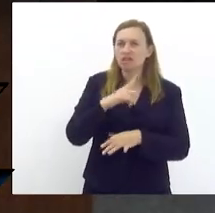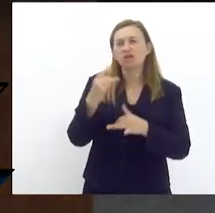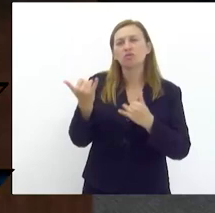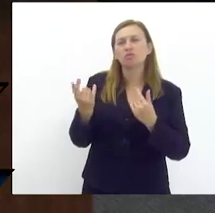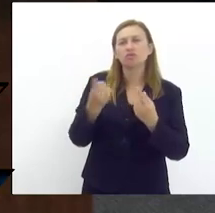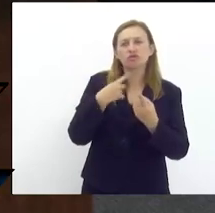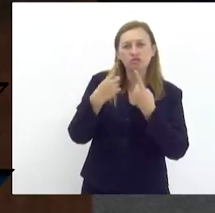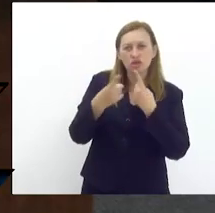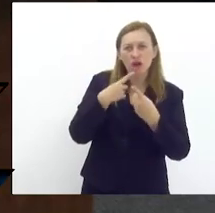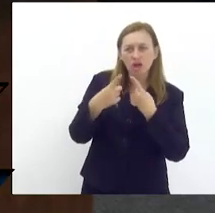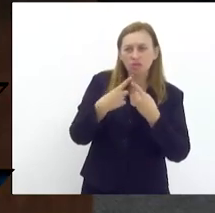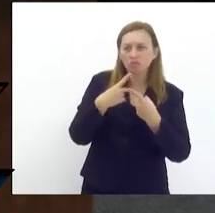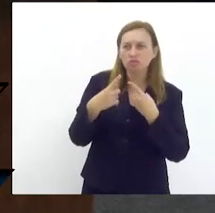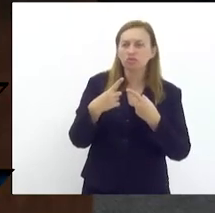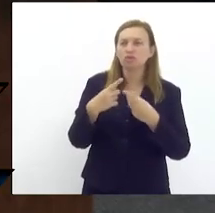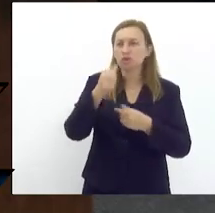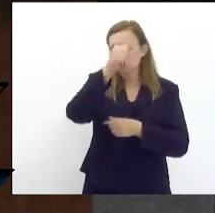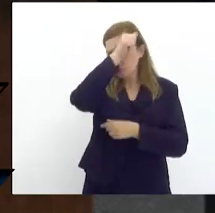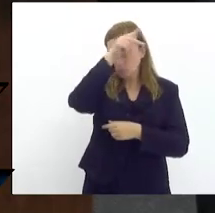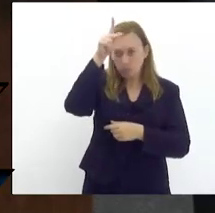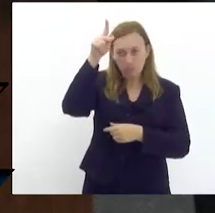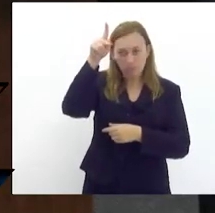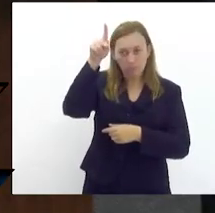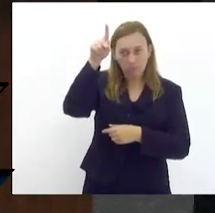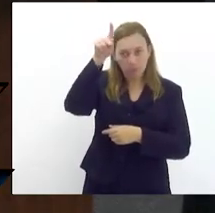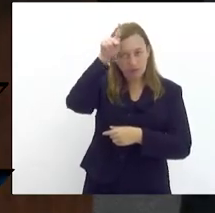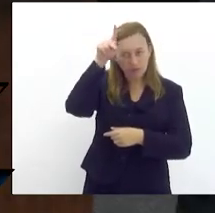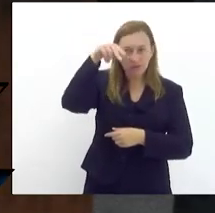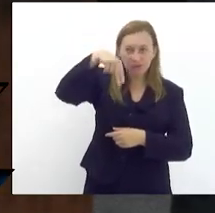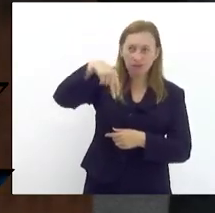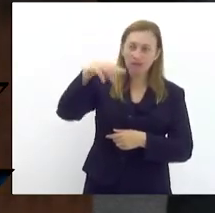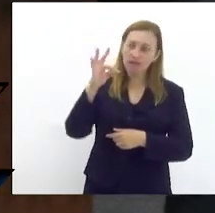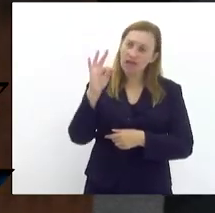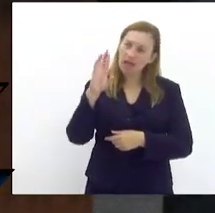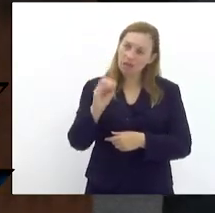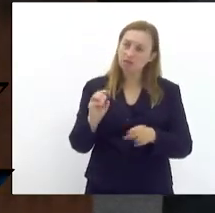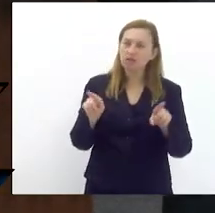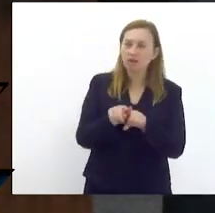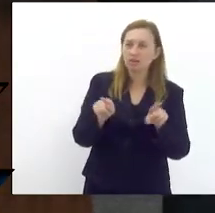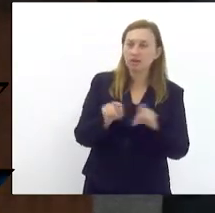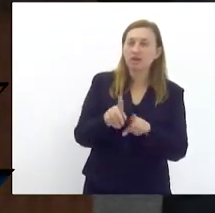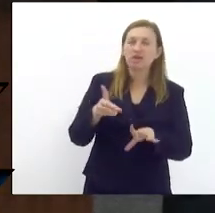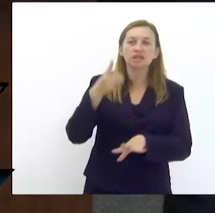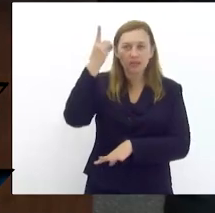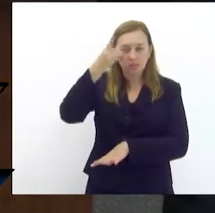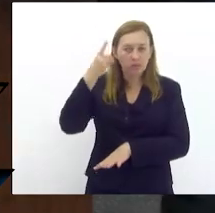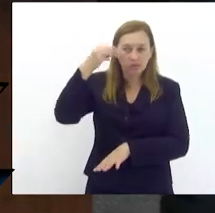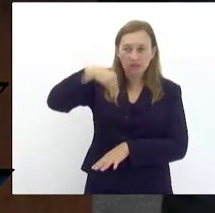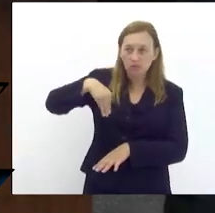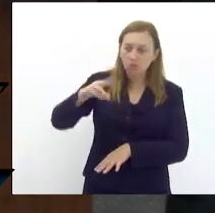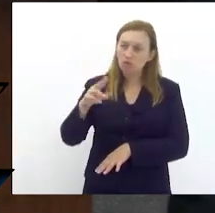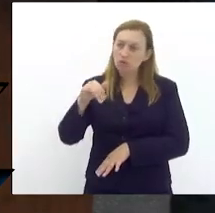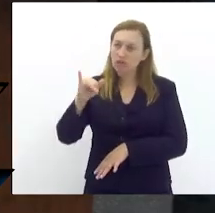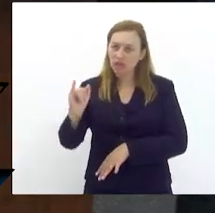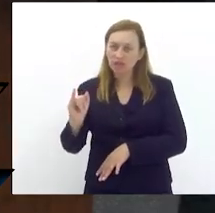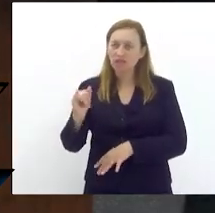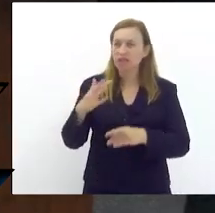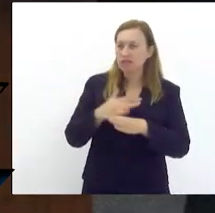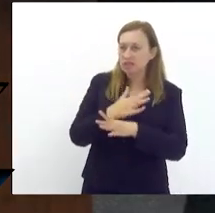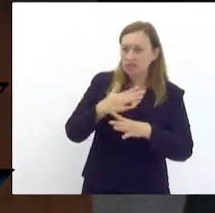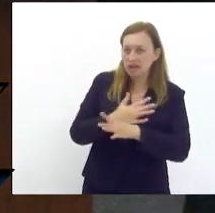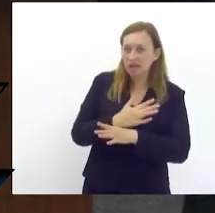diálogos com o prefeito Neto e o deputado munir a respeito de moradia na cidade e